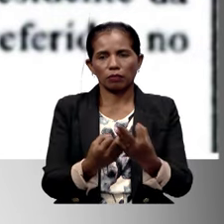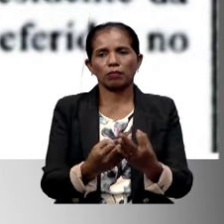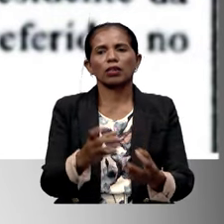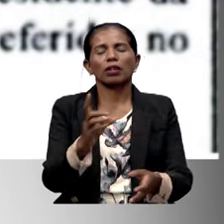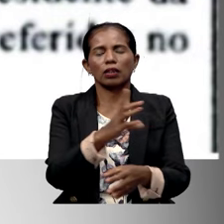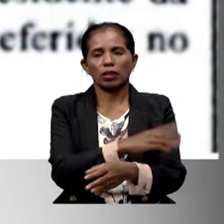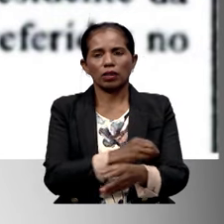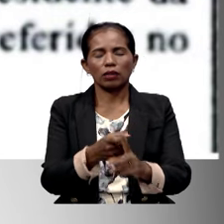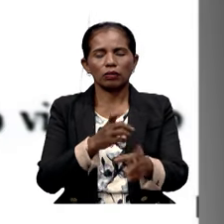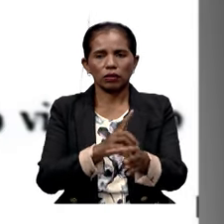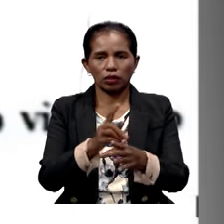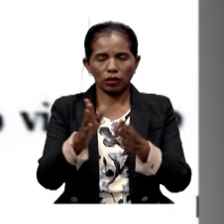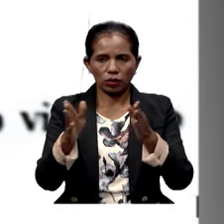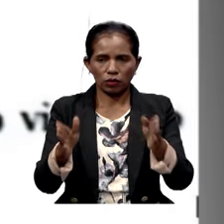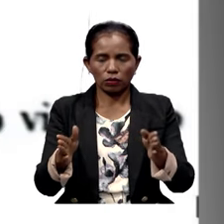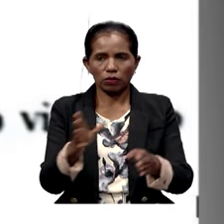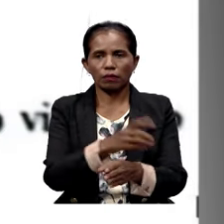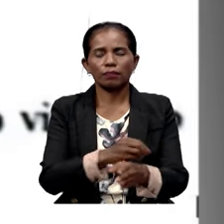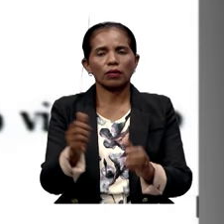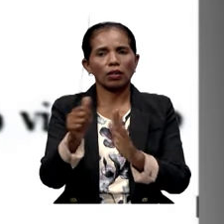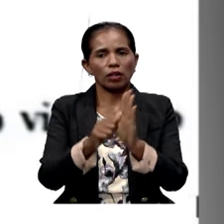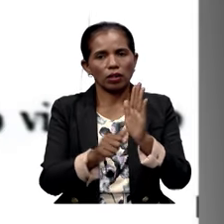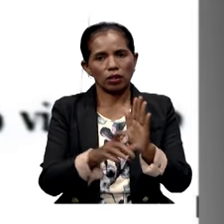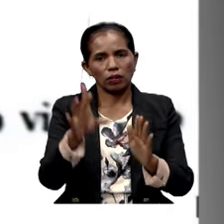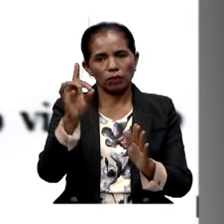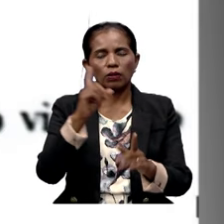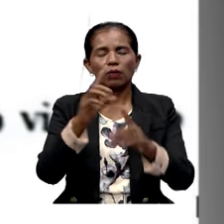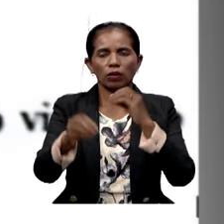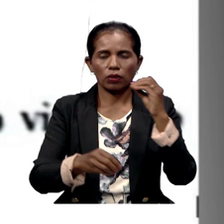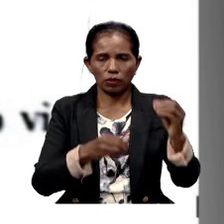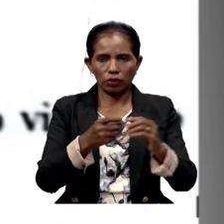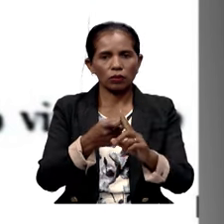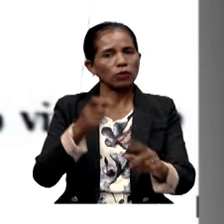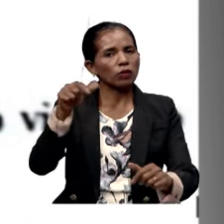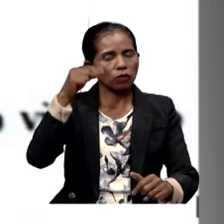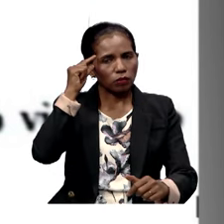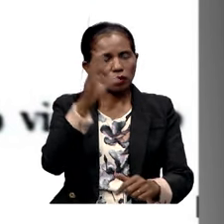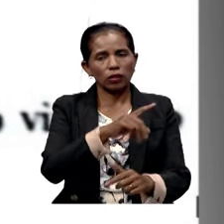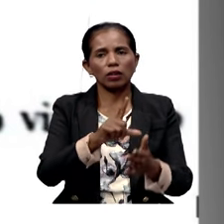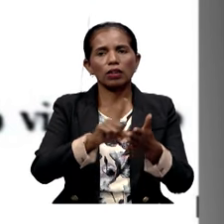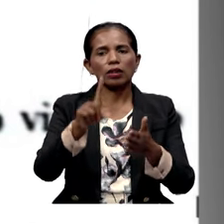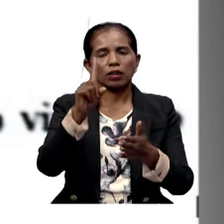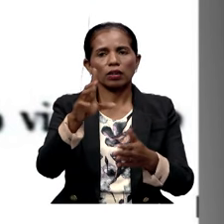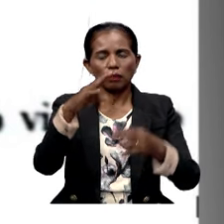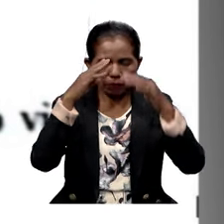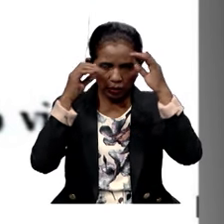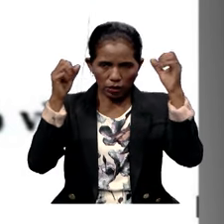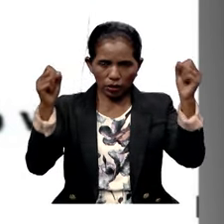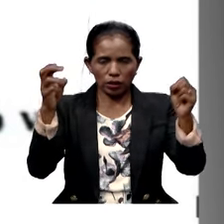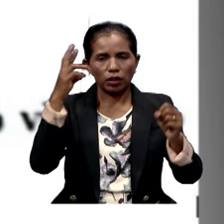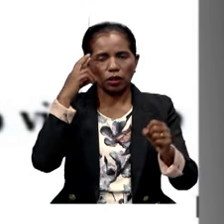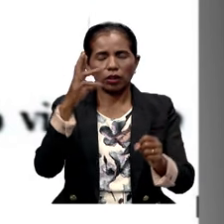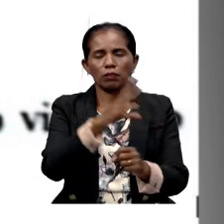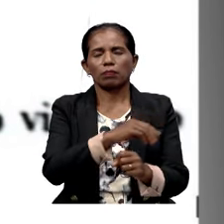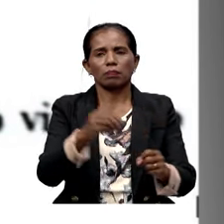diretor estabelecimento prisional. Nunemos i artigo valu kole konaba audição husi governo iha alinha ida hateten presidente da república